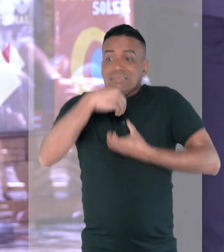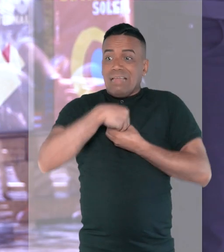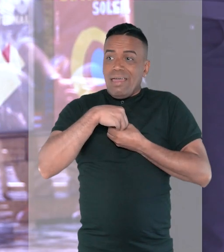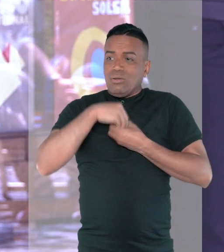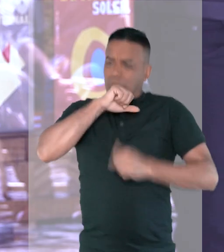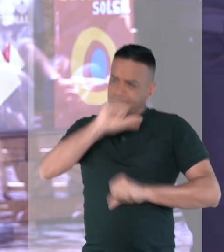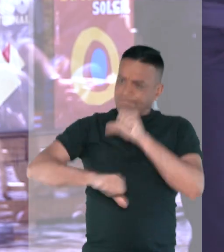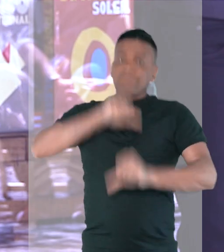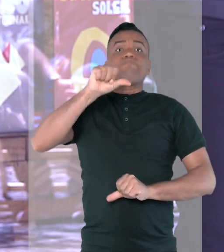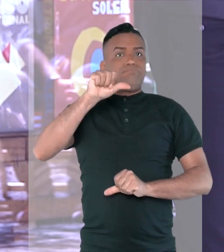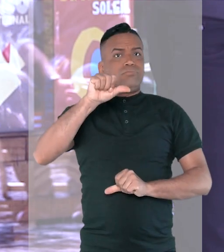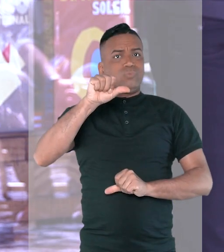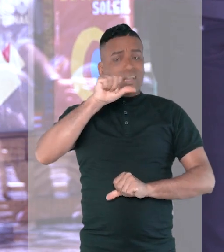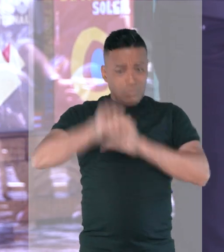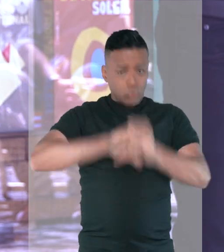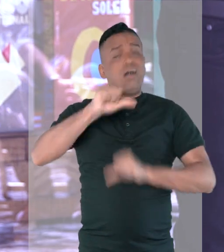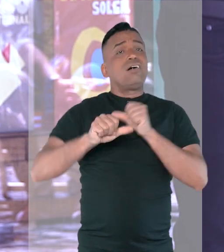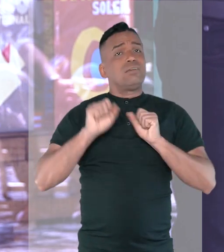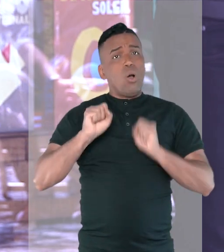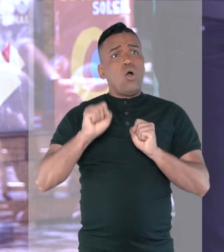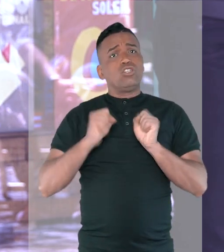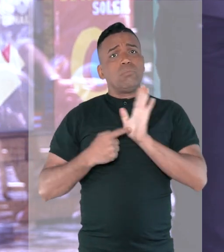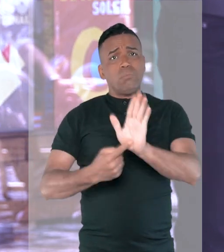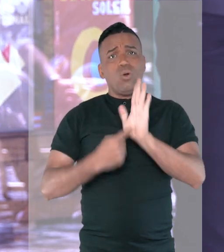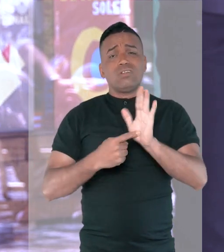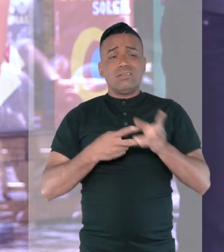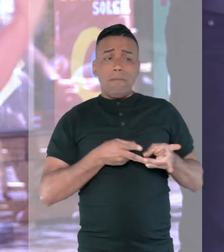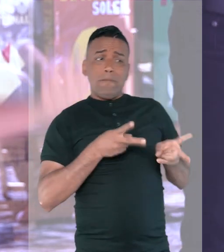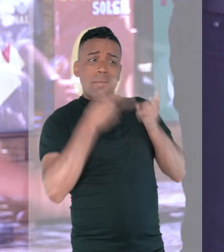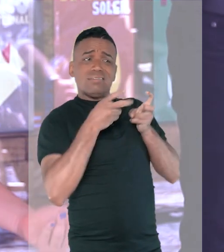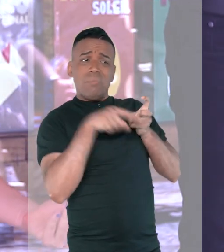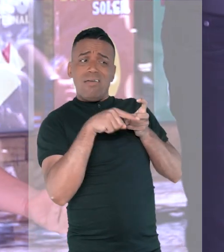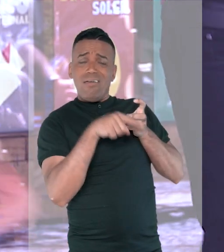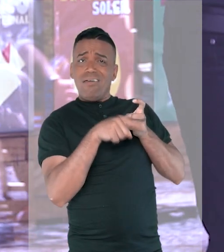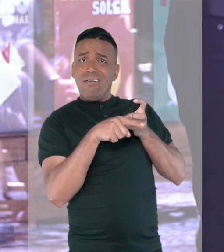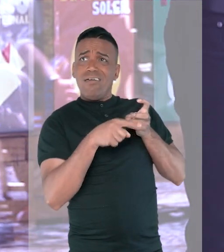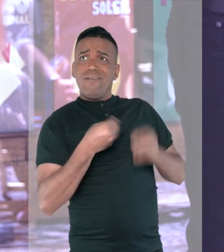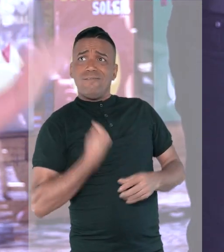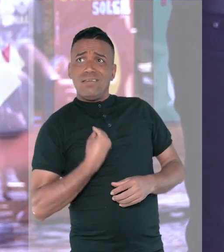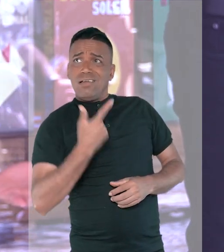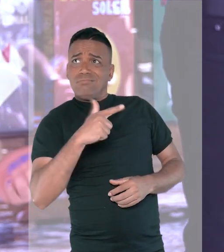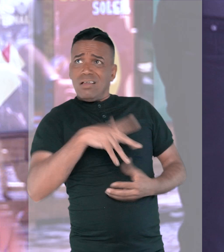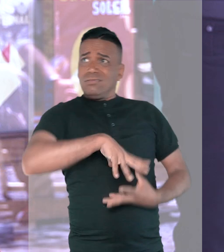dentro de nós. E essa passagem pode ser muito traduzida por perceber esse corpo, por entender como ele está